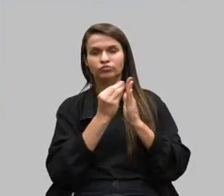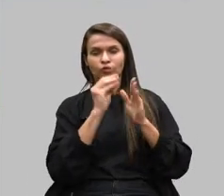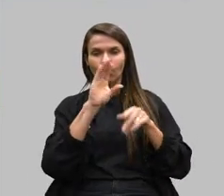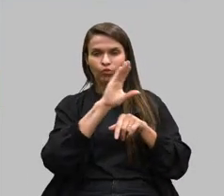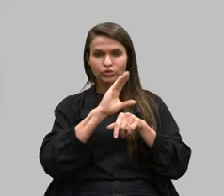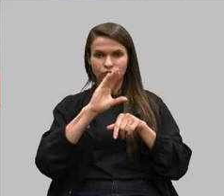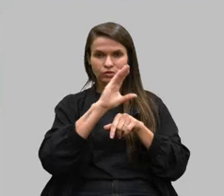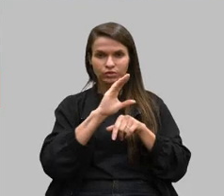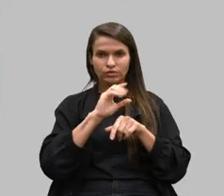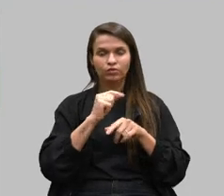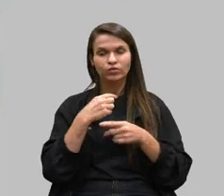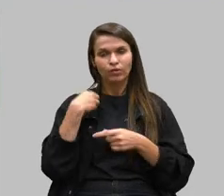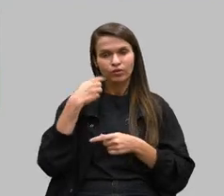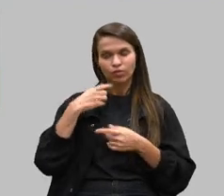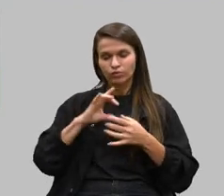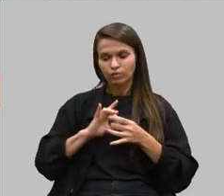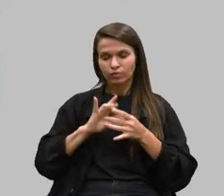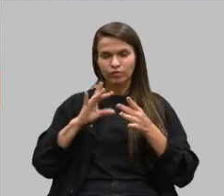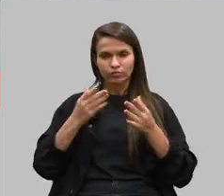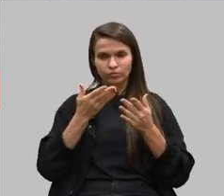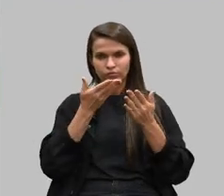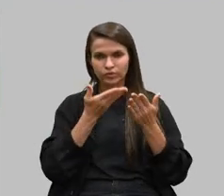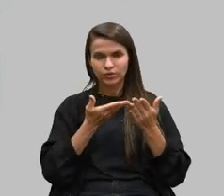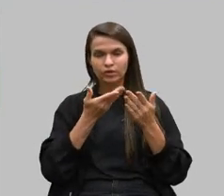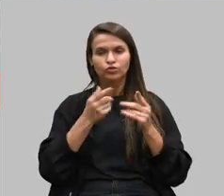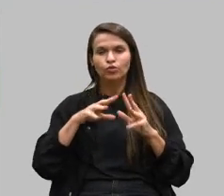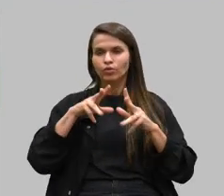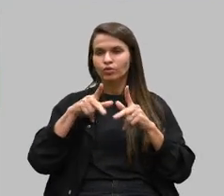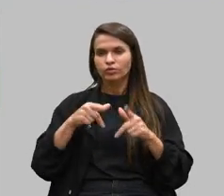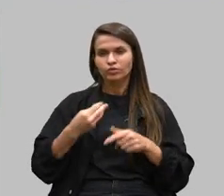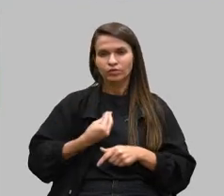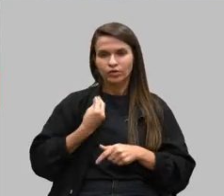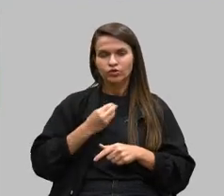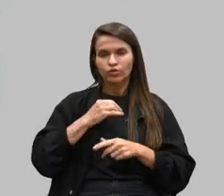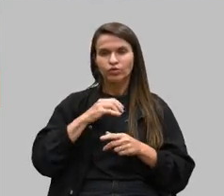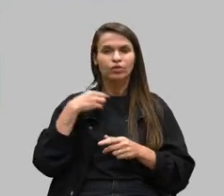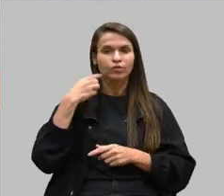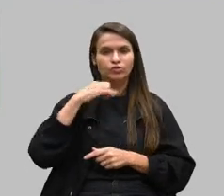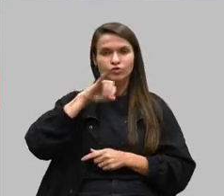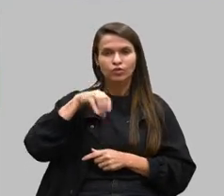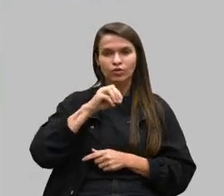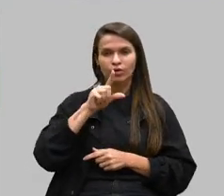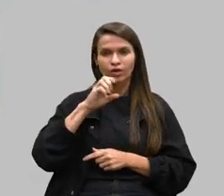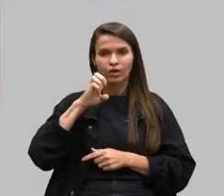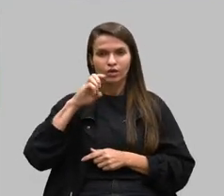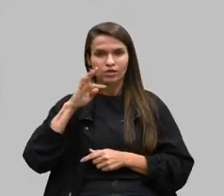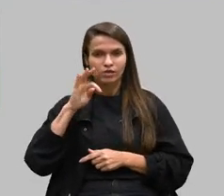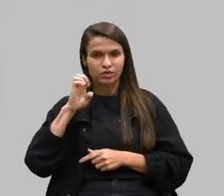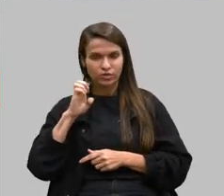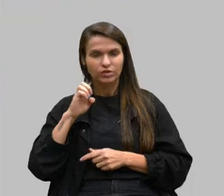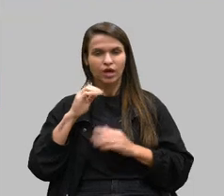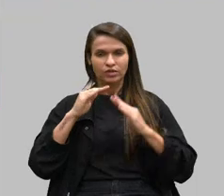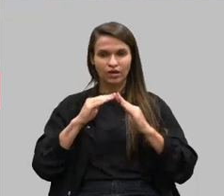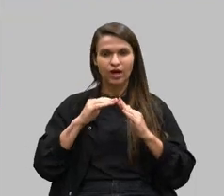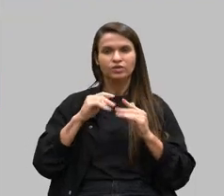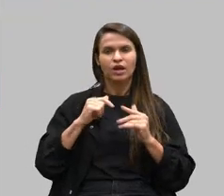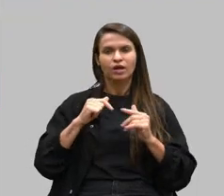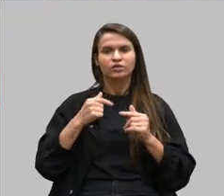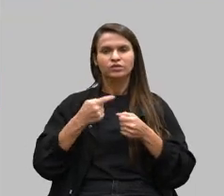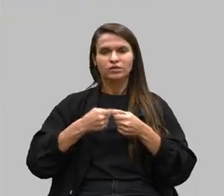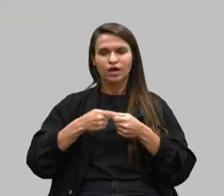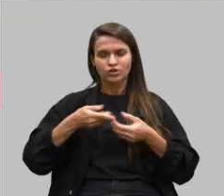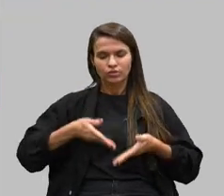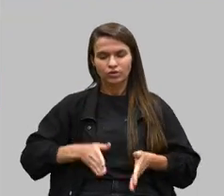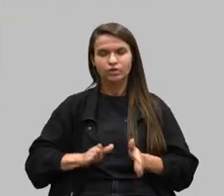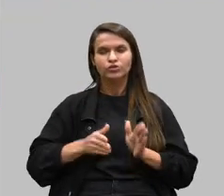deputada estou inteiramente à disposição da senhora de todos aqui presentes o deputado João Leite dessa casa que é a minha casa minha cidade origem meu estado de